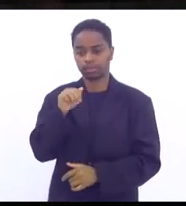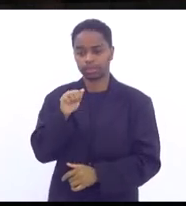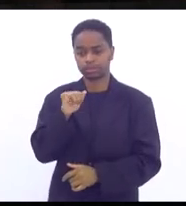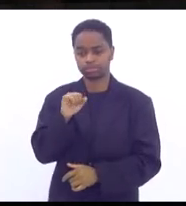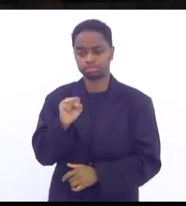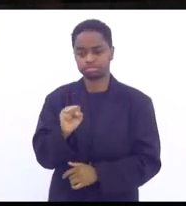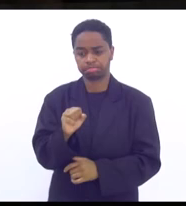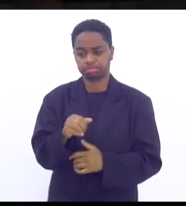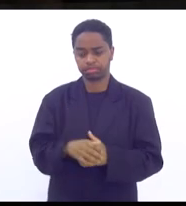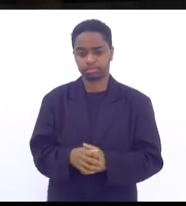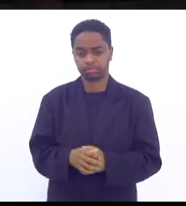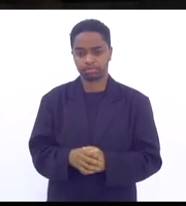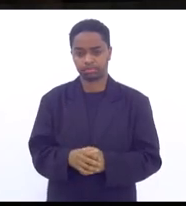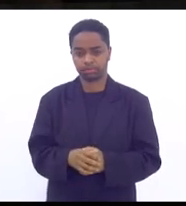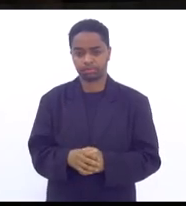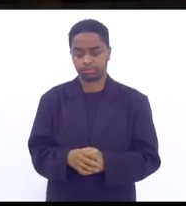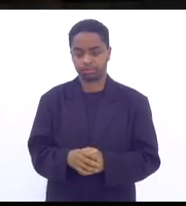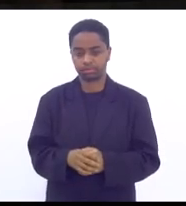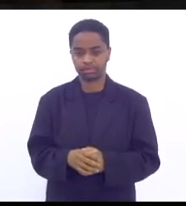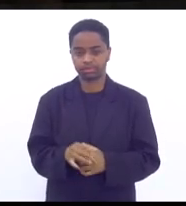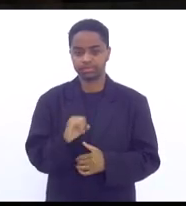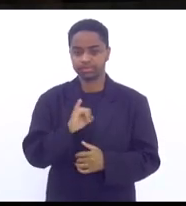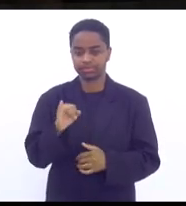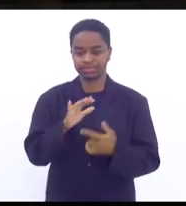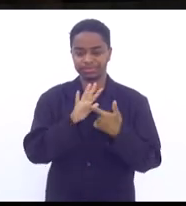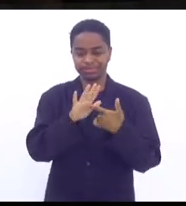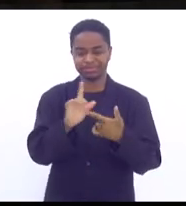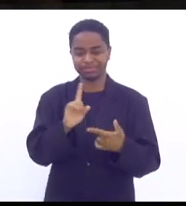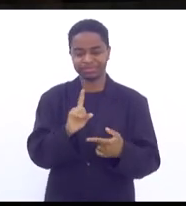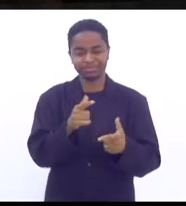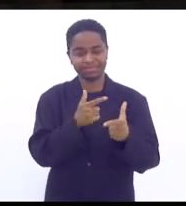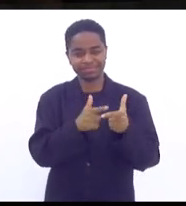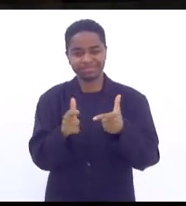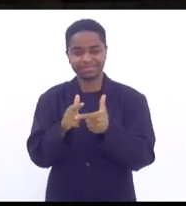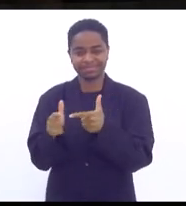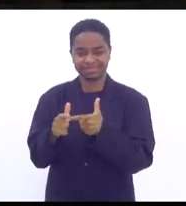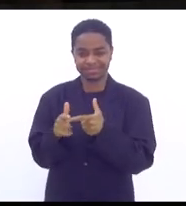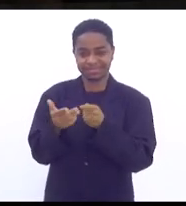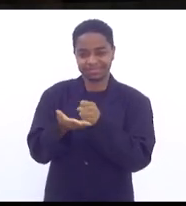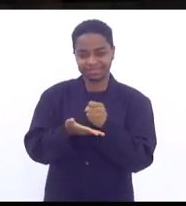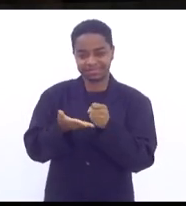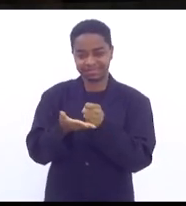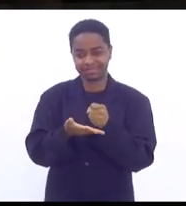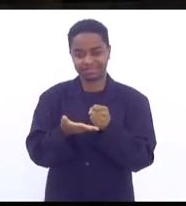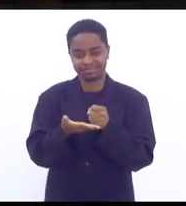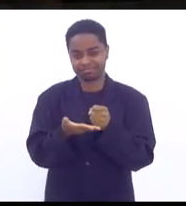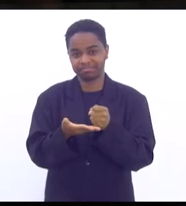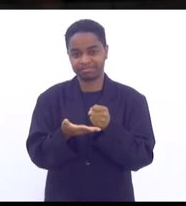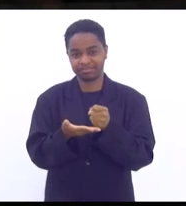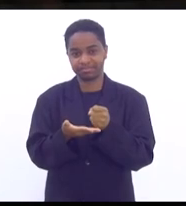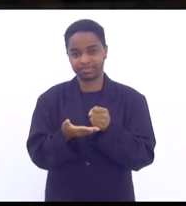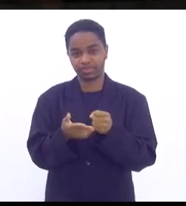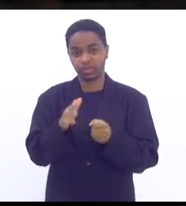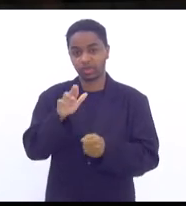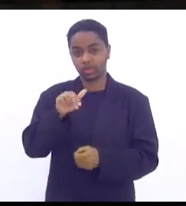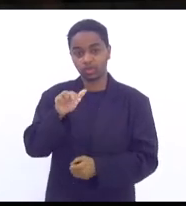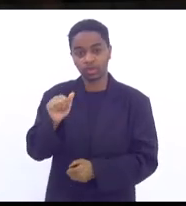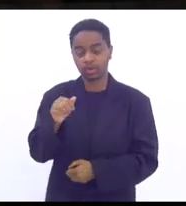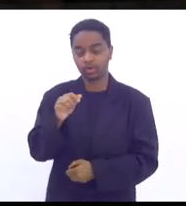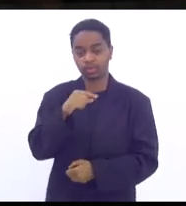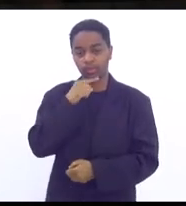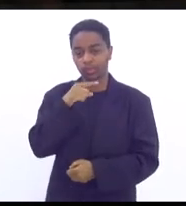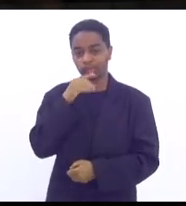não matar o problema na essência, jamais a questão da dívida ativa será